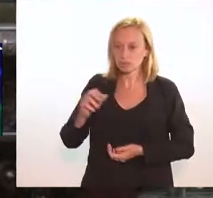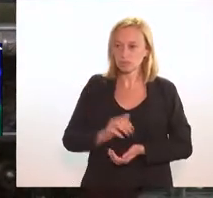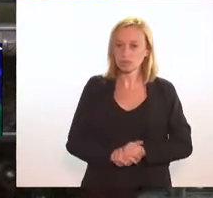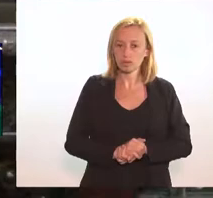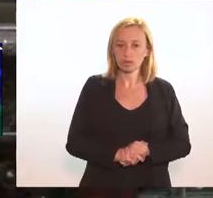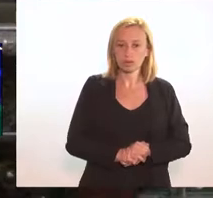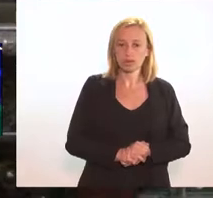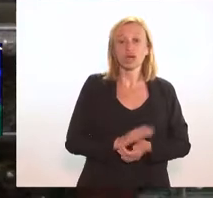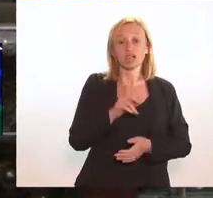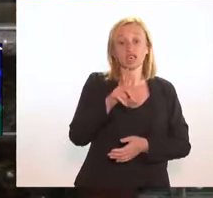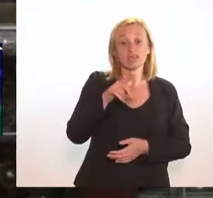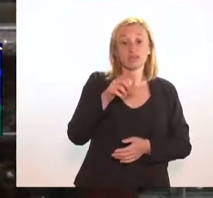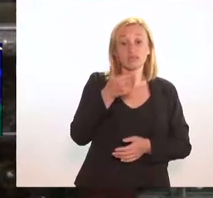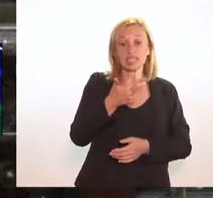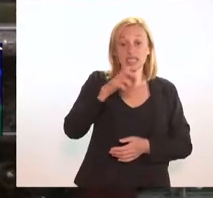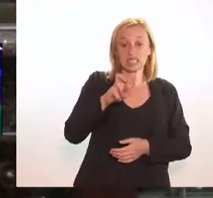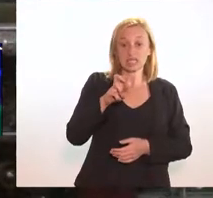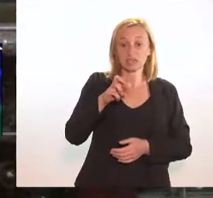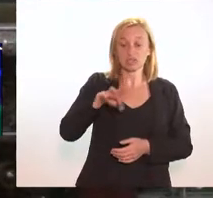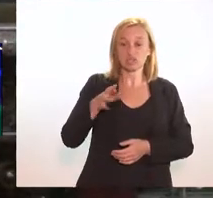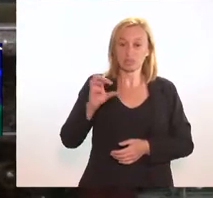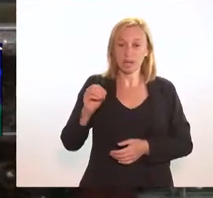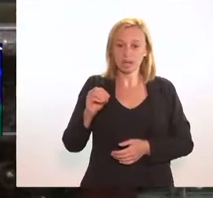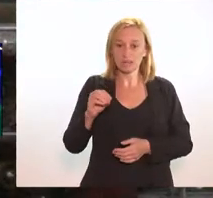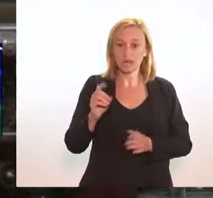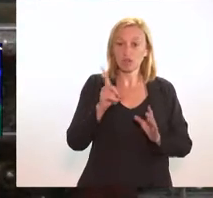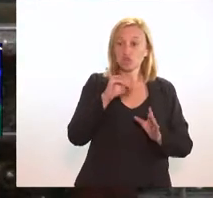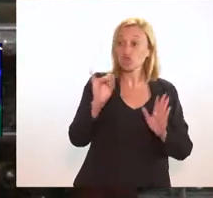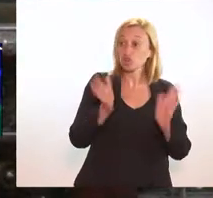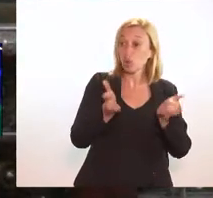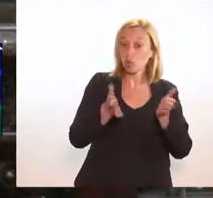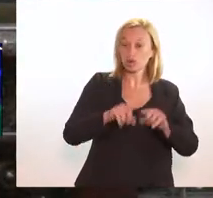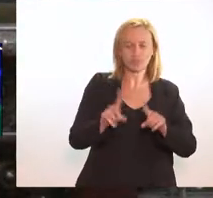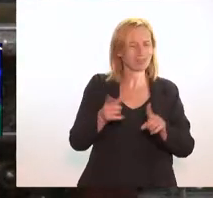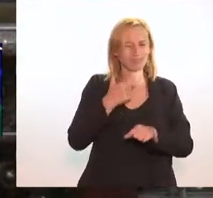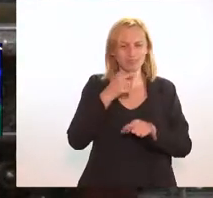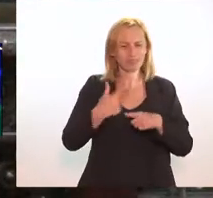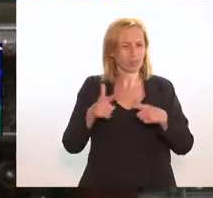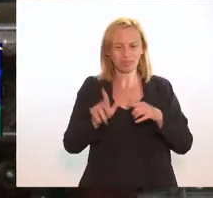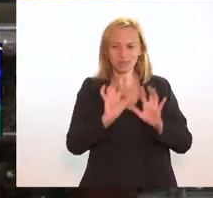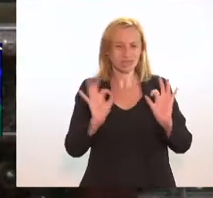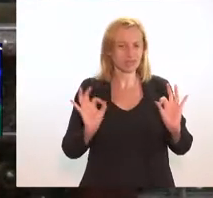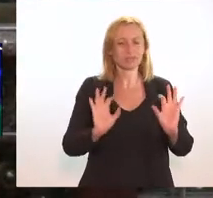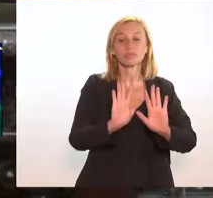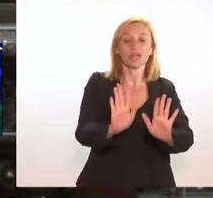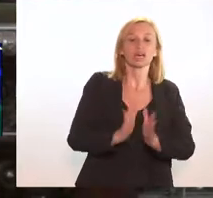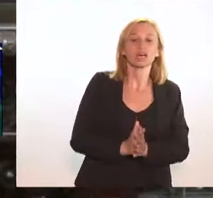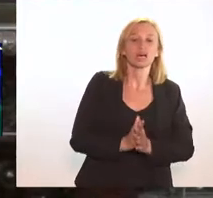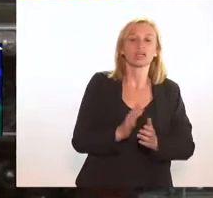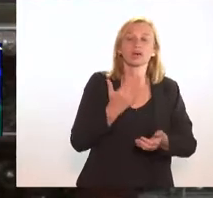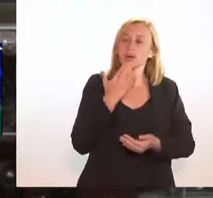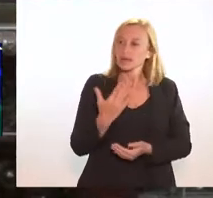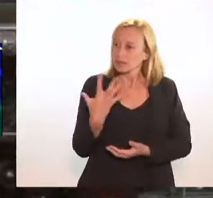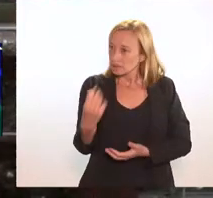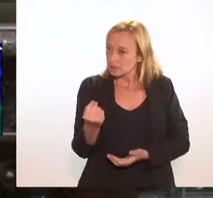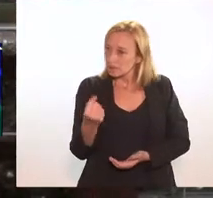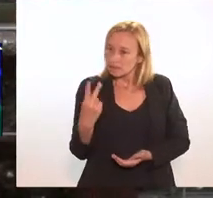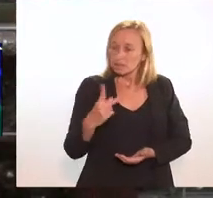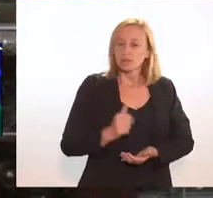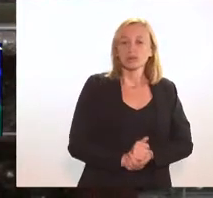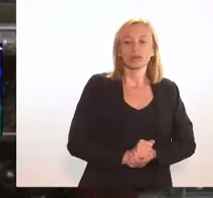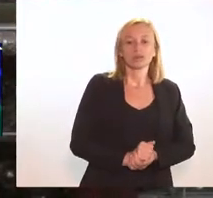companheiro. É a data do... 25 de março é a data de hoje, mas não tem problema nenhum. A presidência defere a questão de ordem, Vossa Excelência,